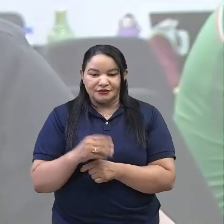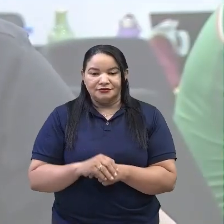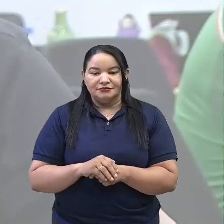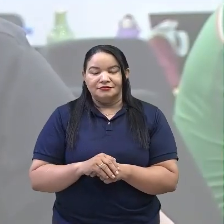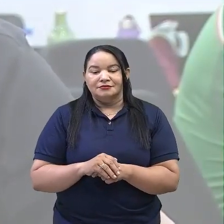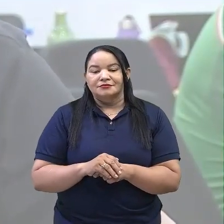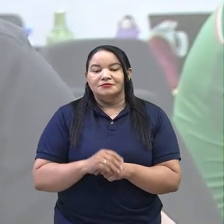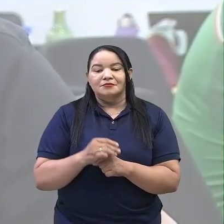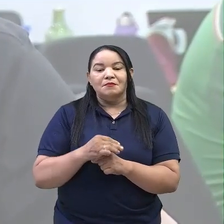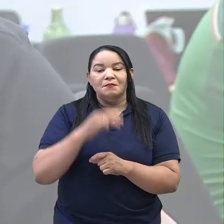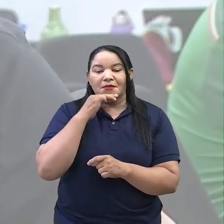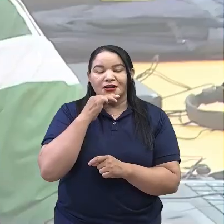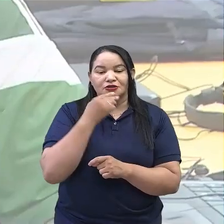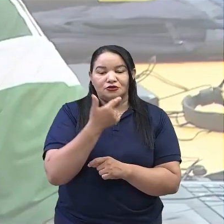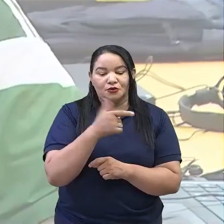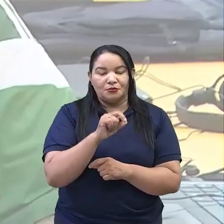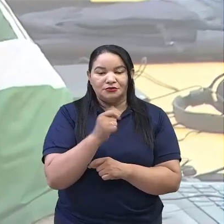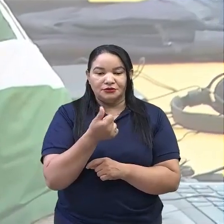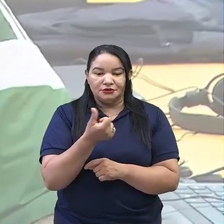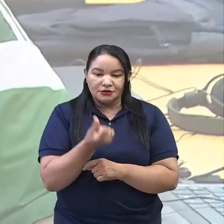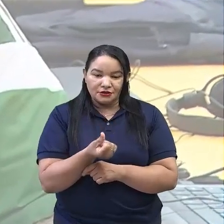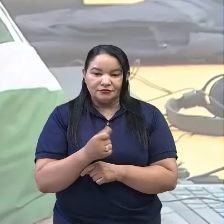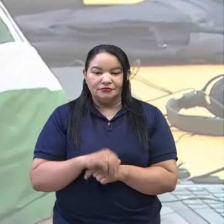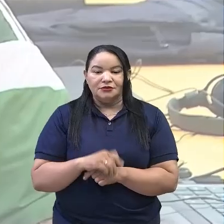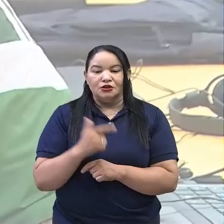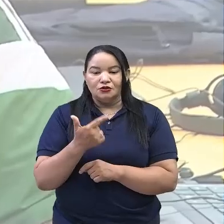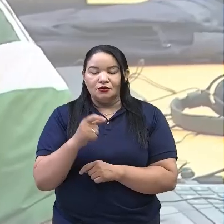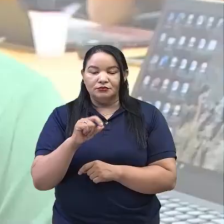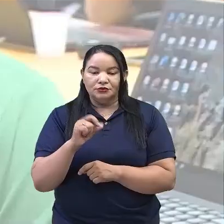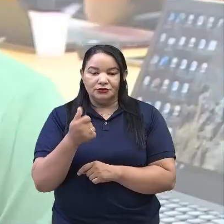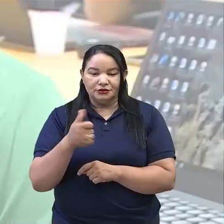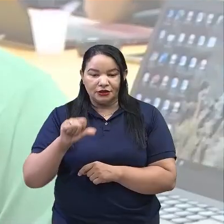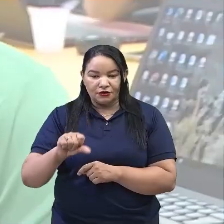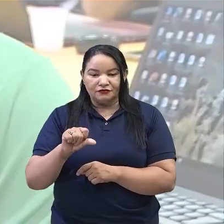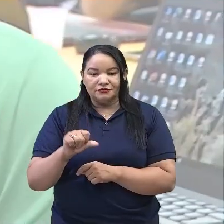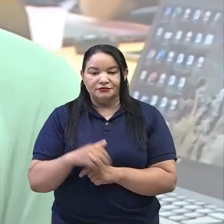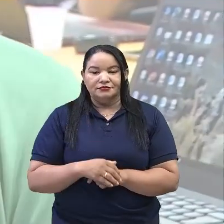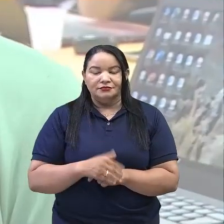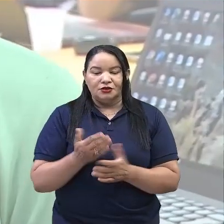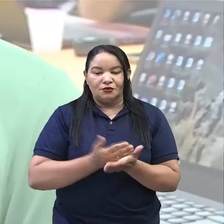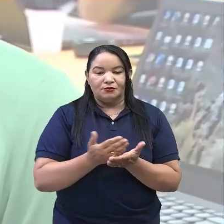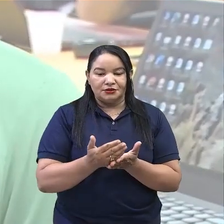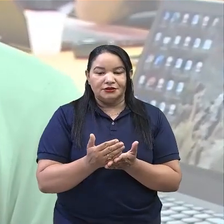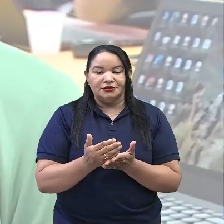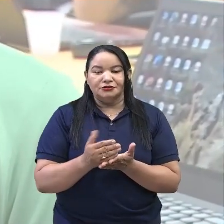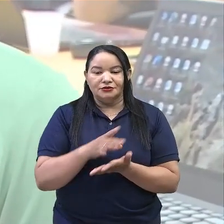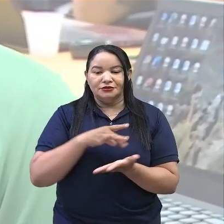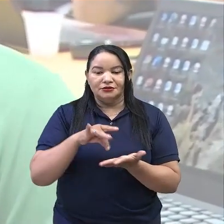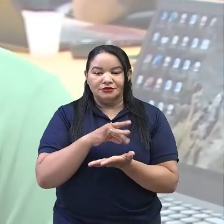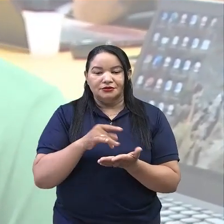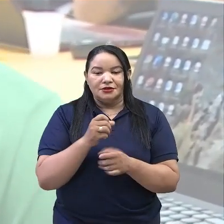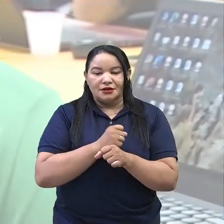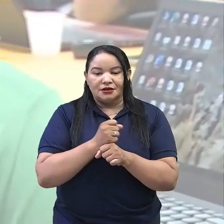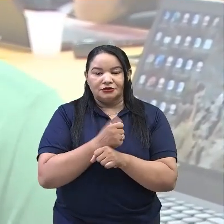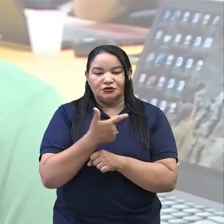de 2016. Março de 2019. Entrei no Centro de Mídias no ano